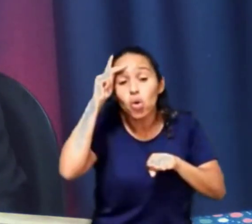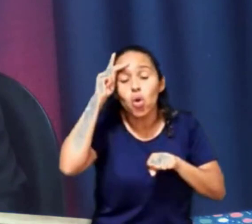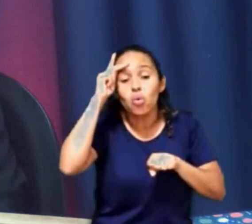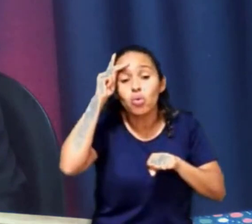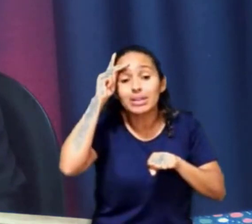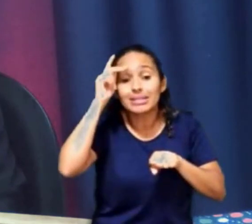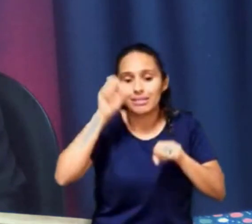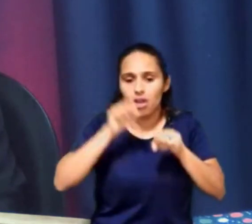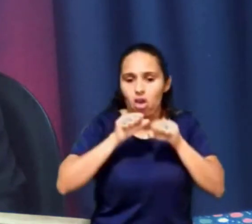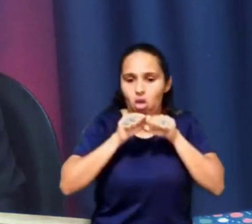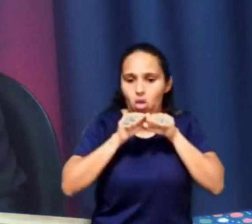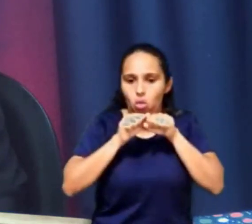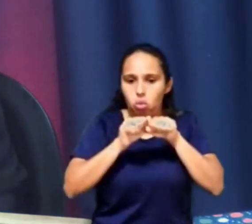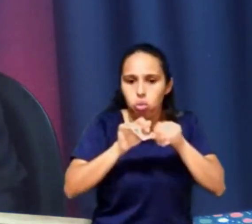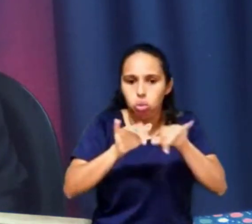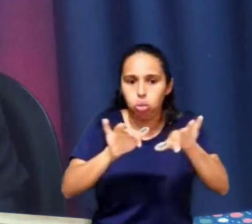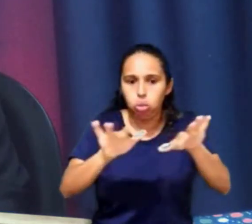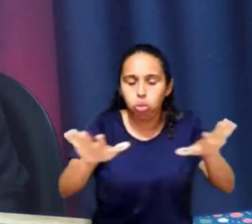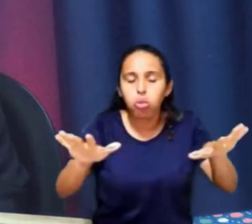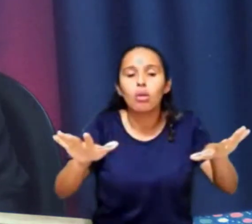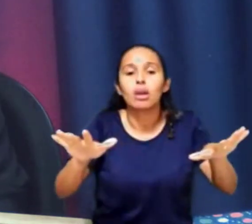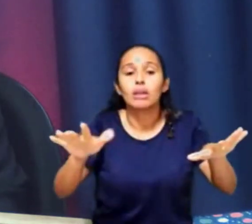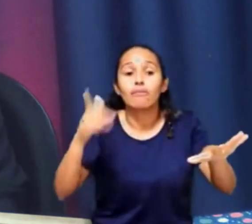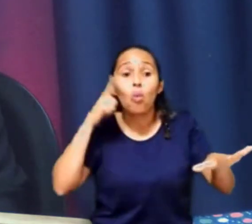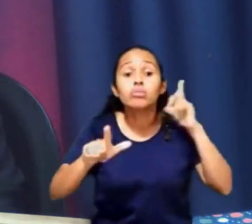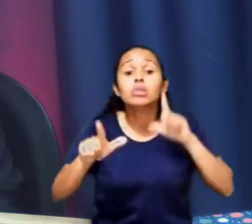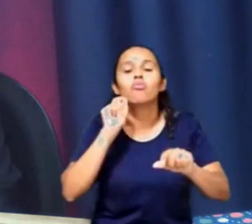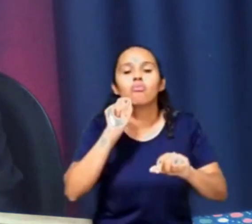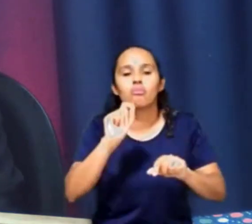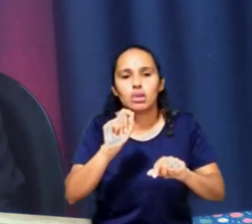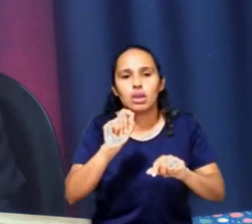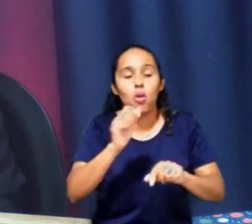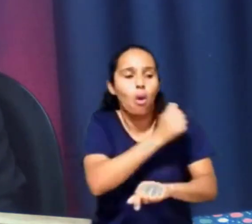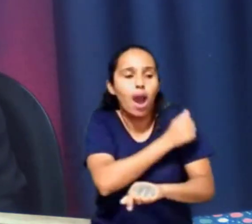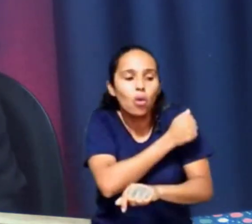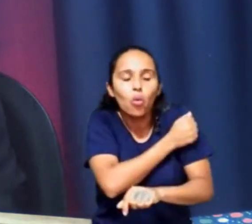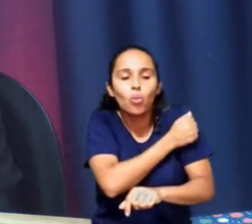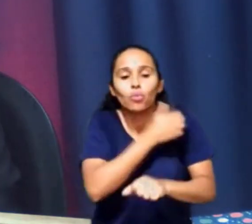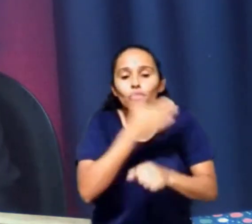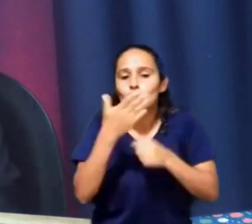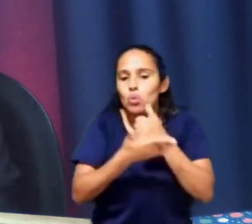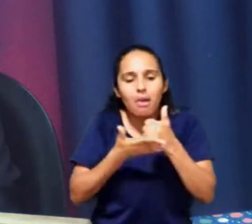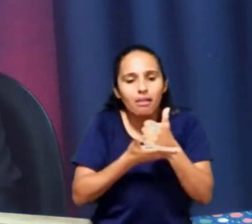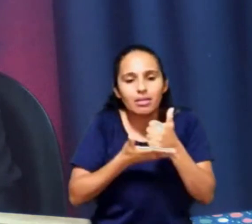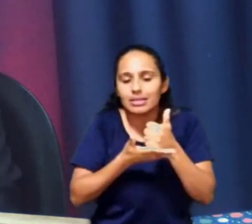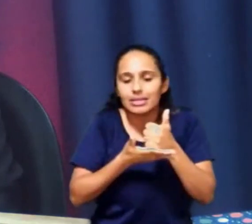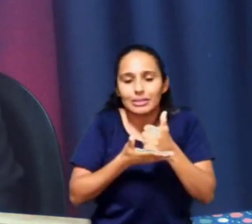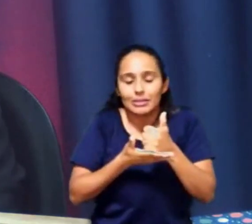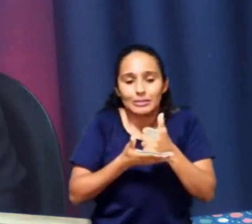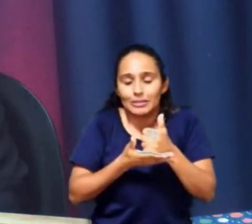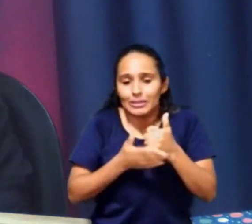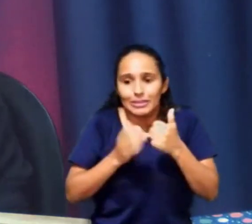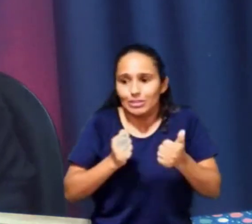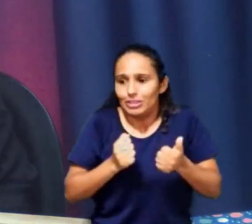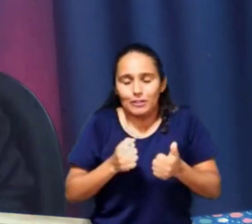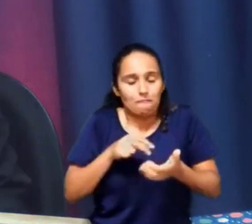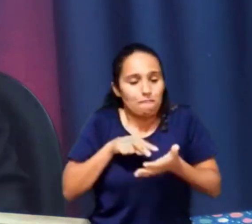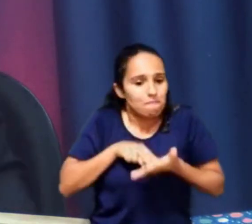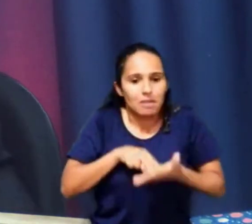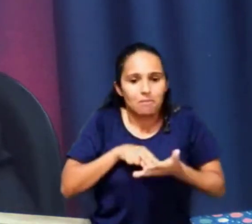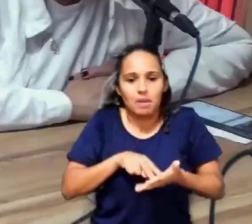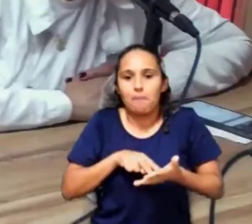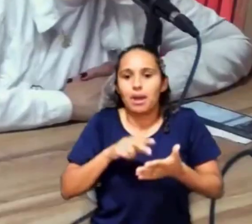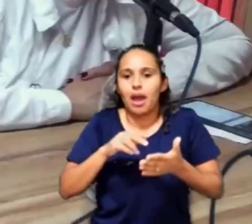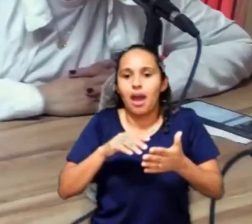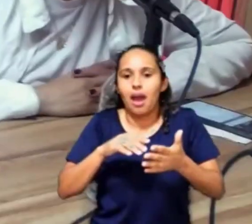se o aluno fez o básico e ele não se sente seguro para ir para o intermediário. A Selma pode me corrigir, a Selma tá